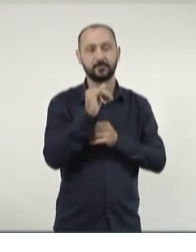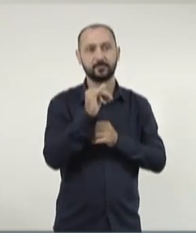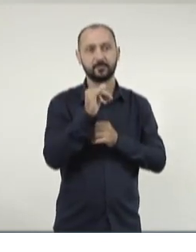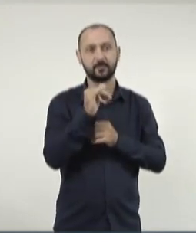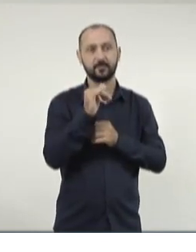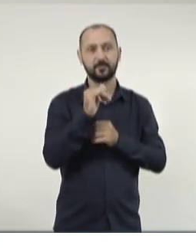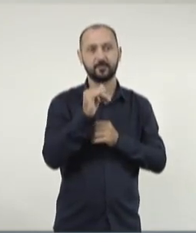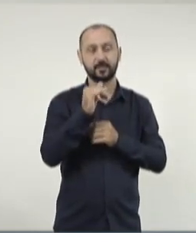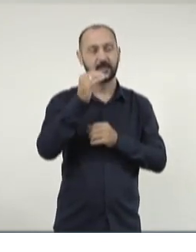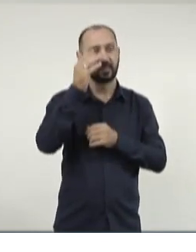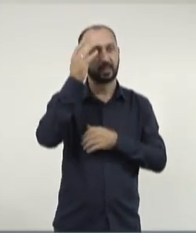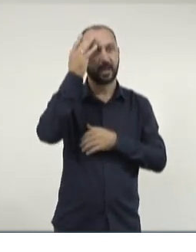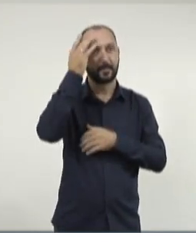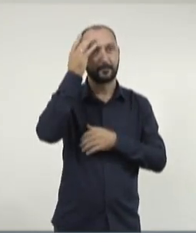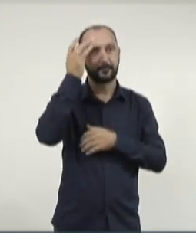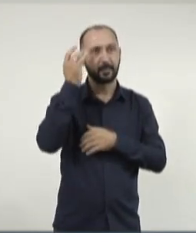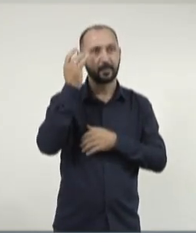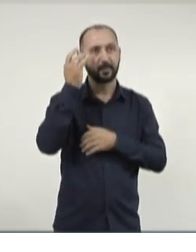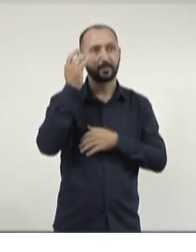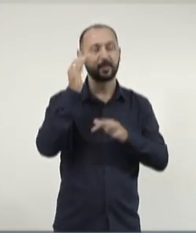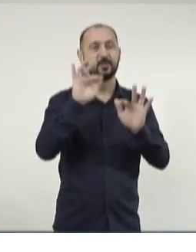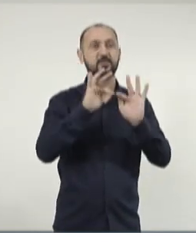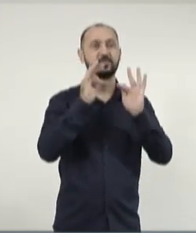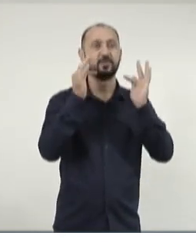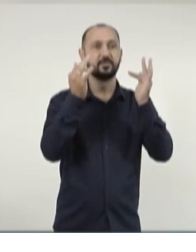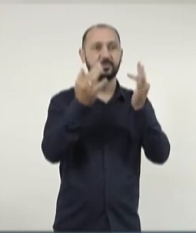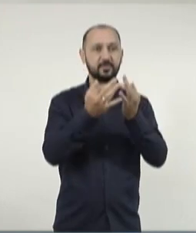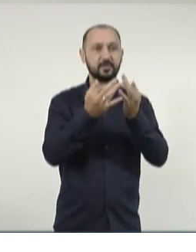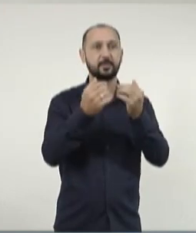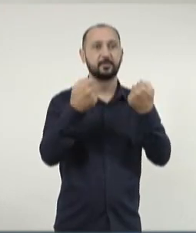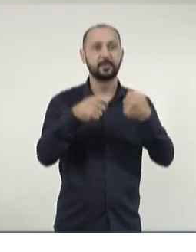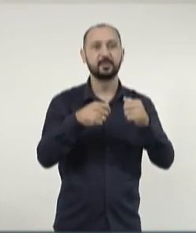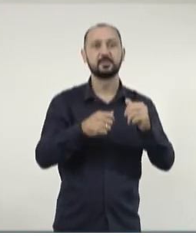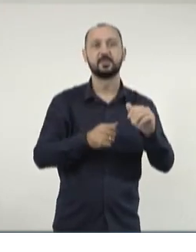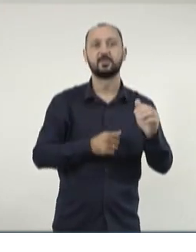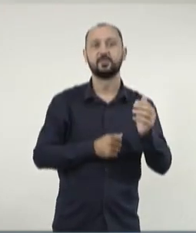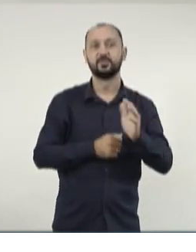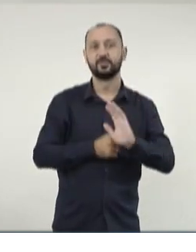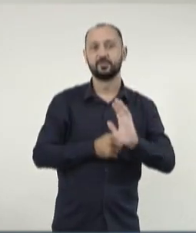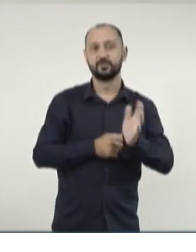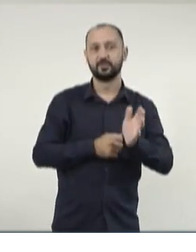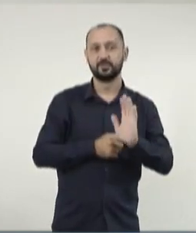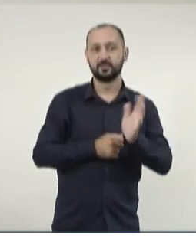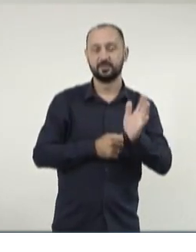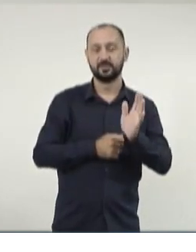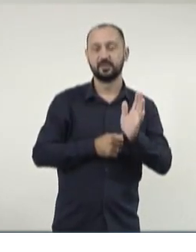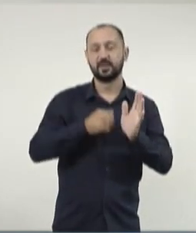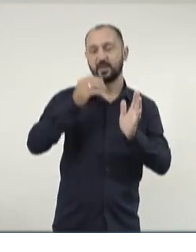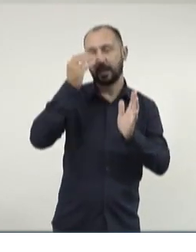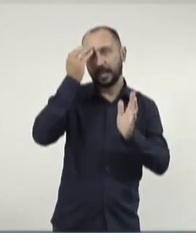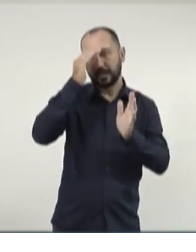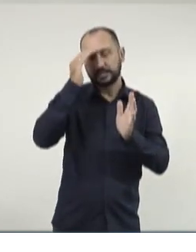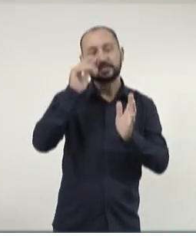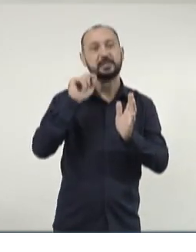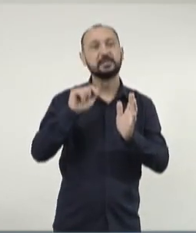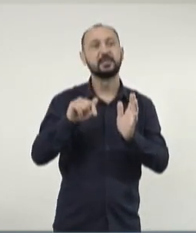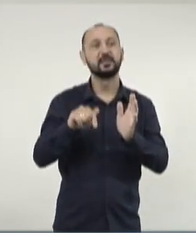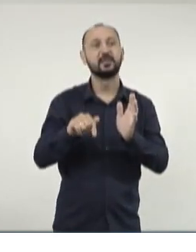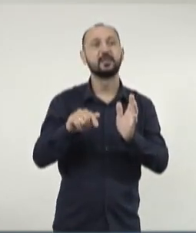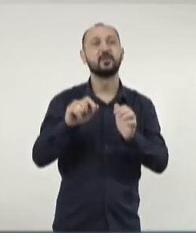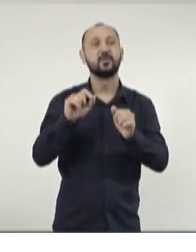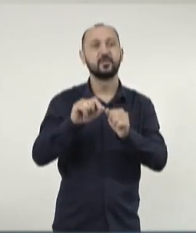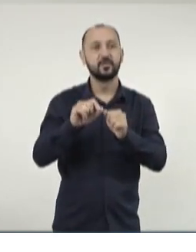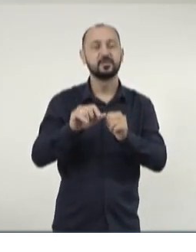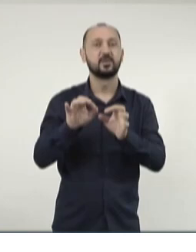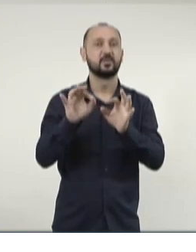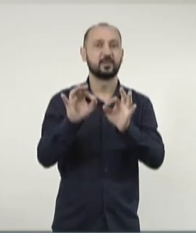até amanhã, porque a sua família precisa se despedir e entender que eles fizeram